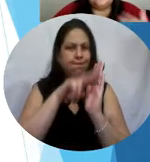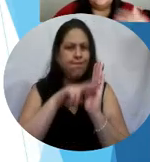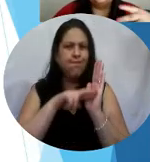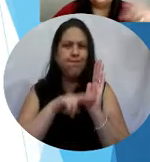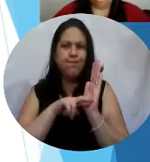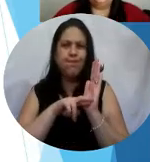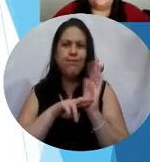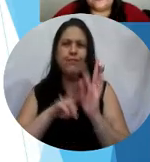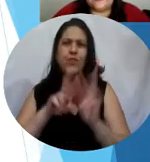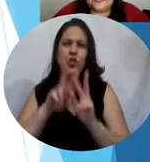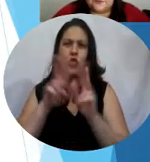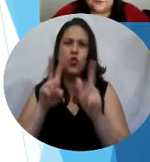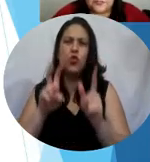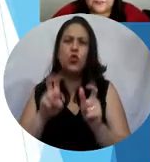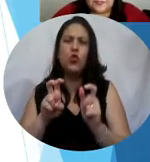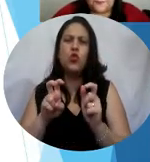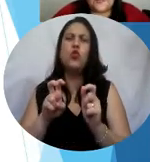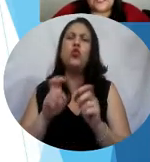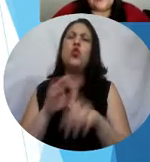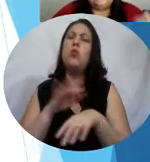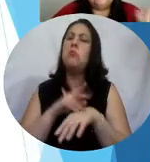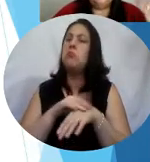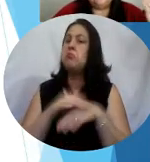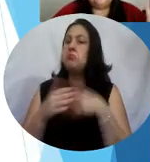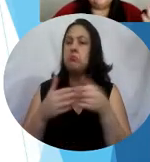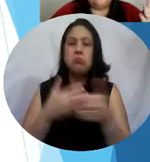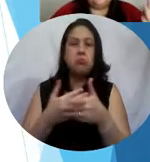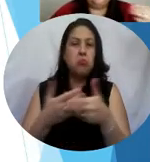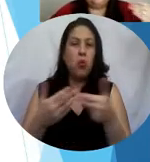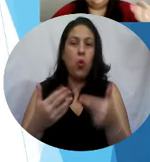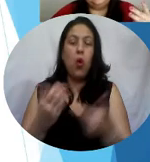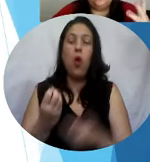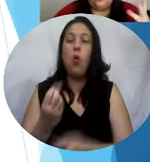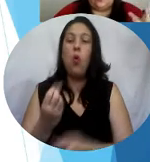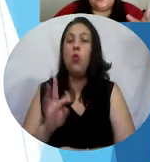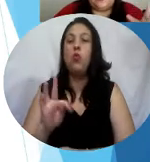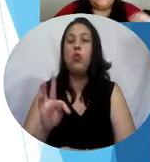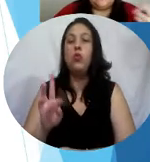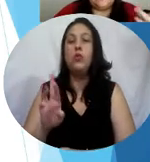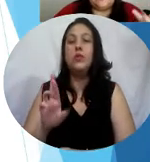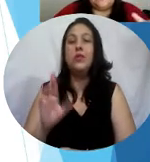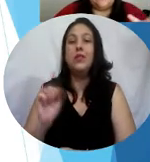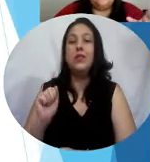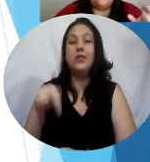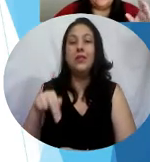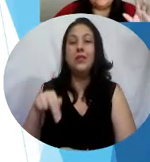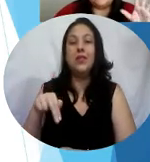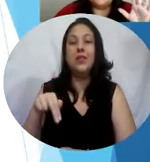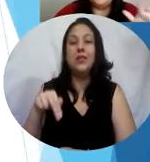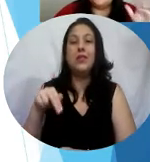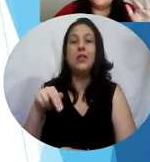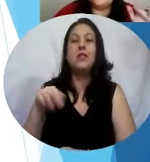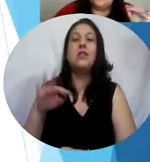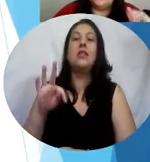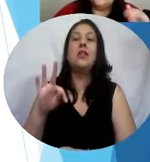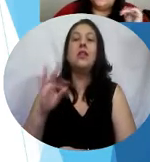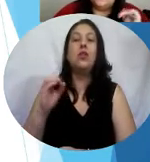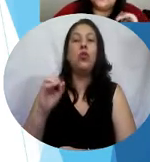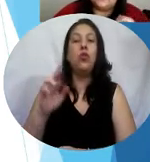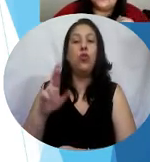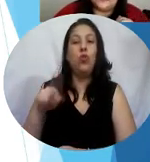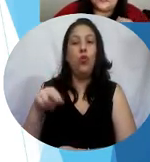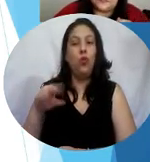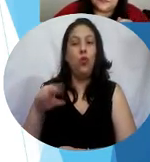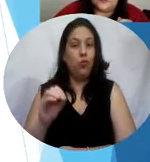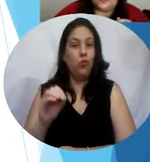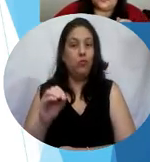nós estamos dentro daquela condição. Então, nesse documento, nesse livro, ele apresenta alguns